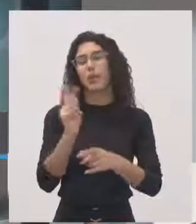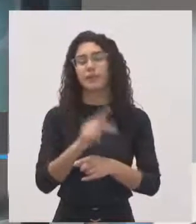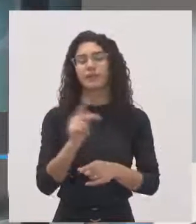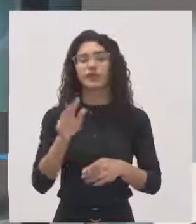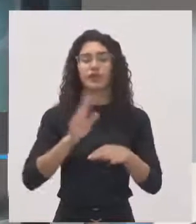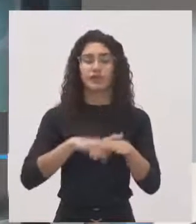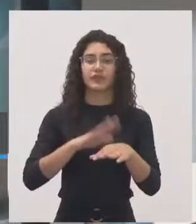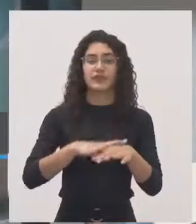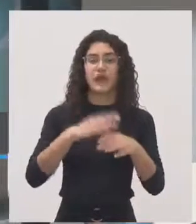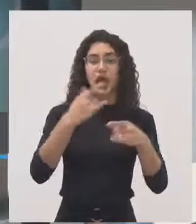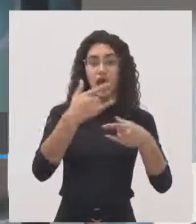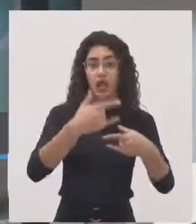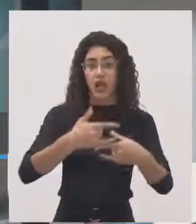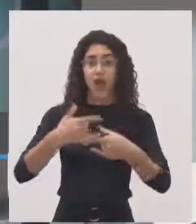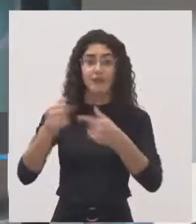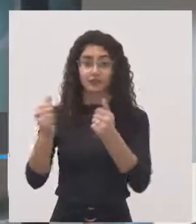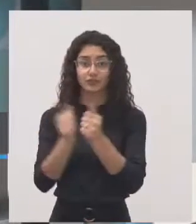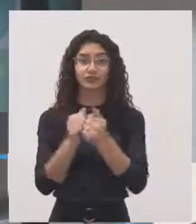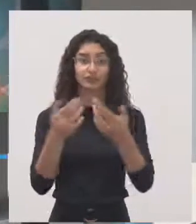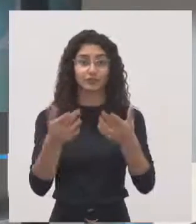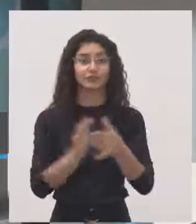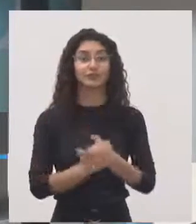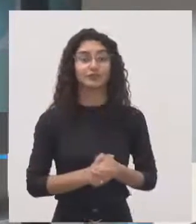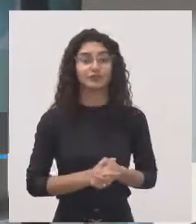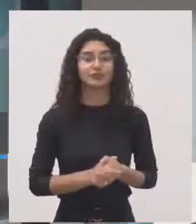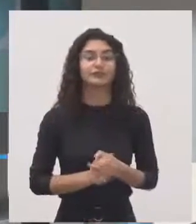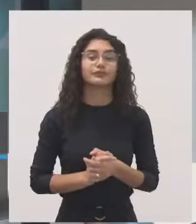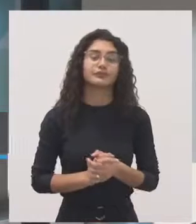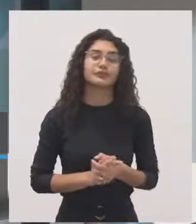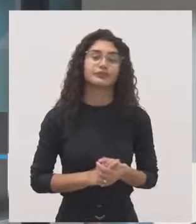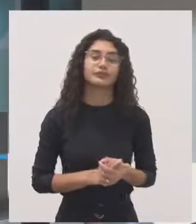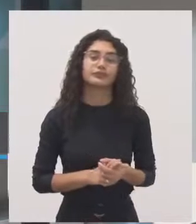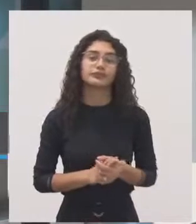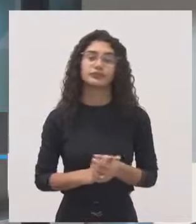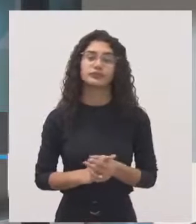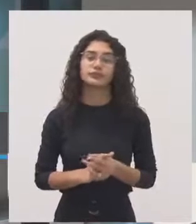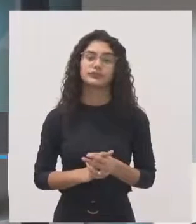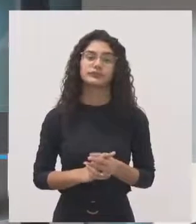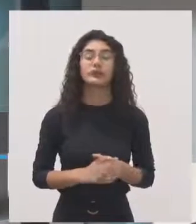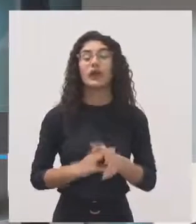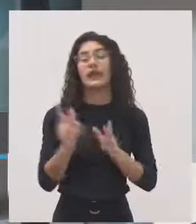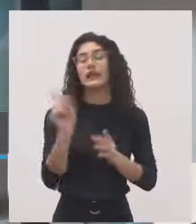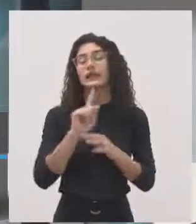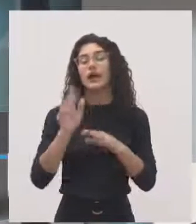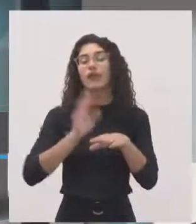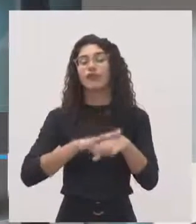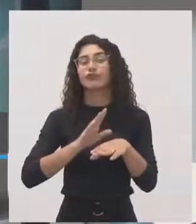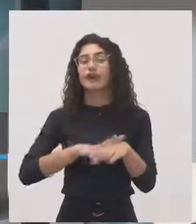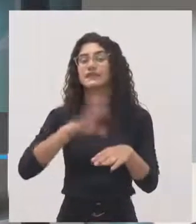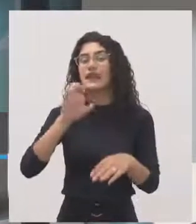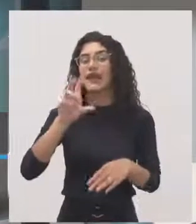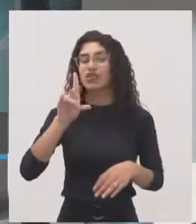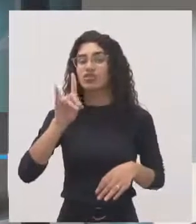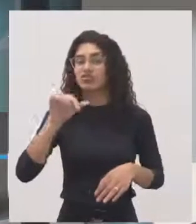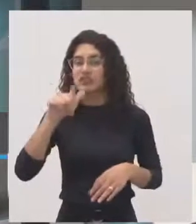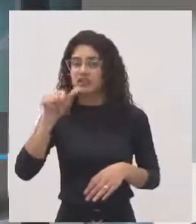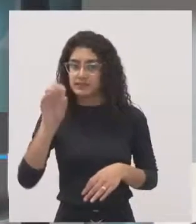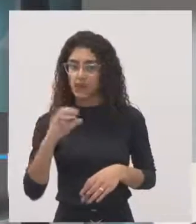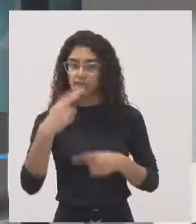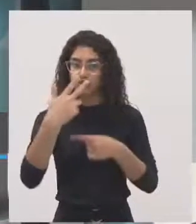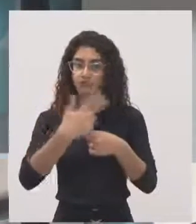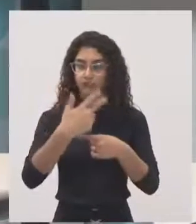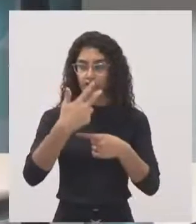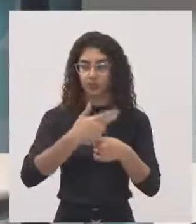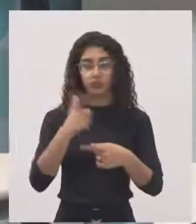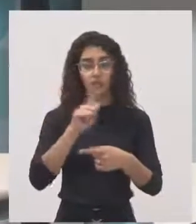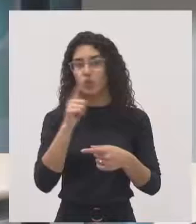com os seus alunos, né? Então, ele, na verdade, não faz edição de vídeo, né? A gente não